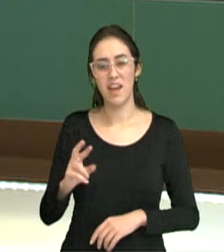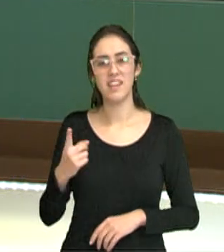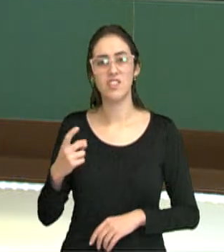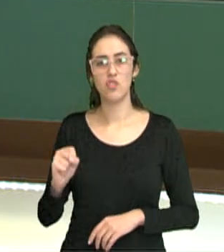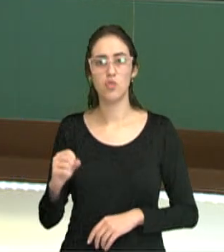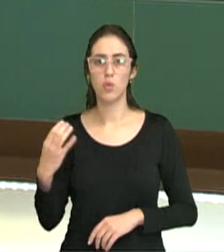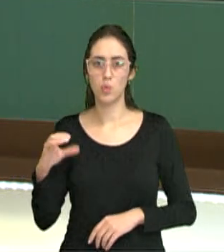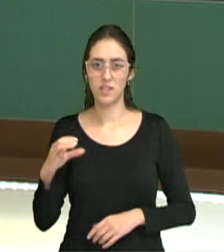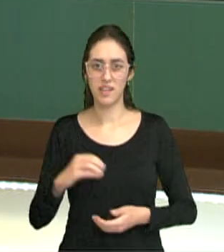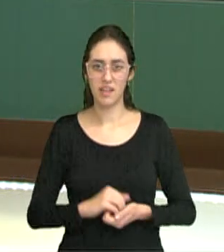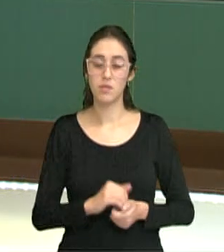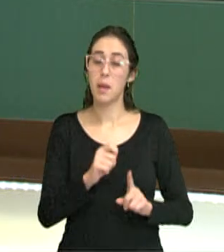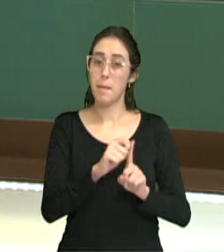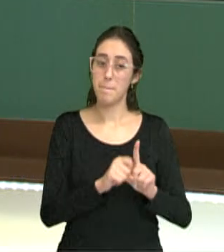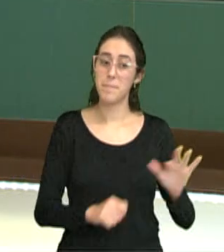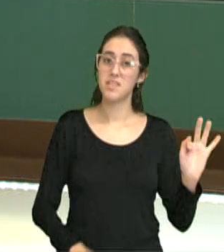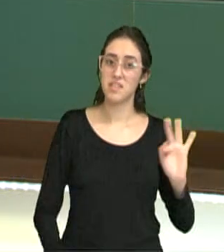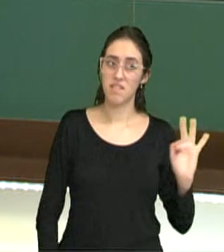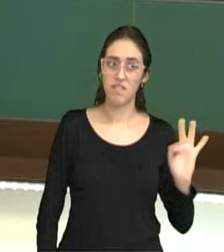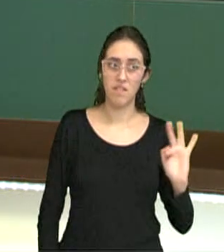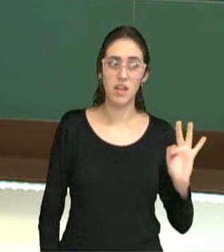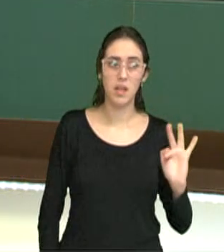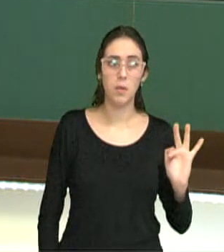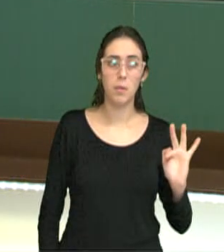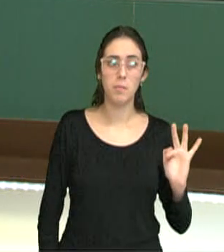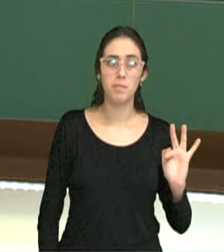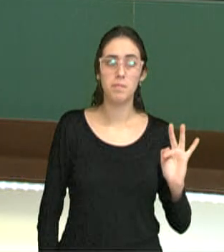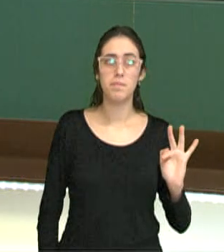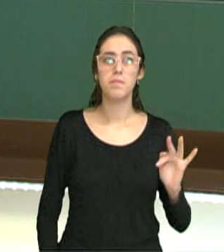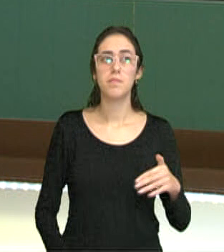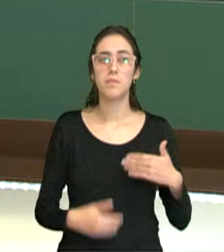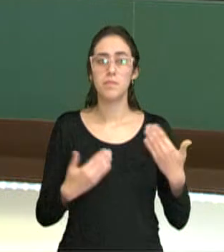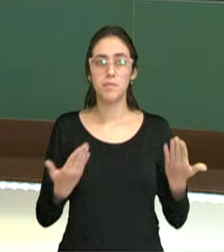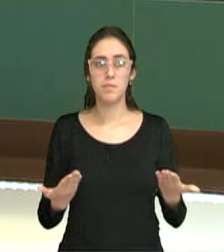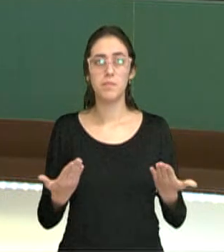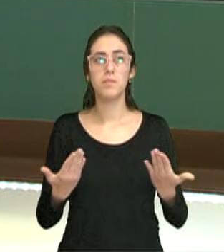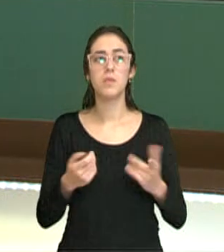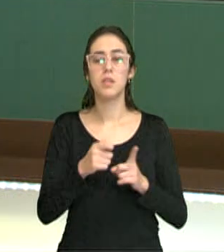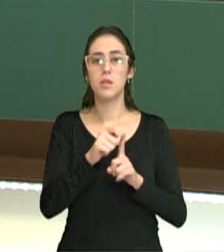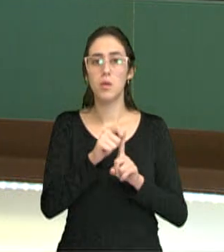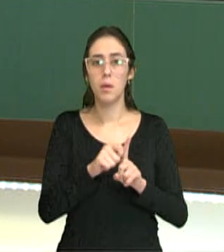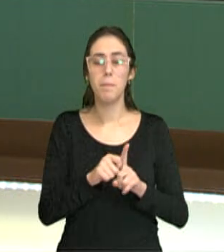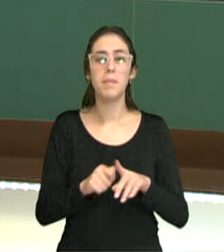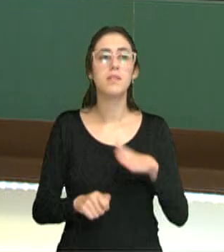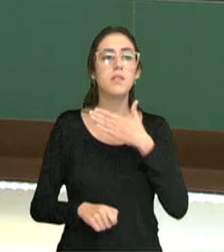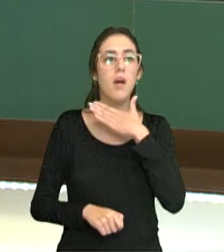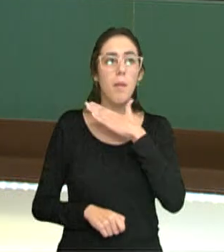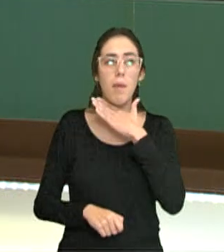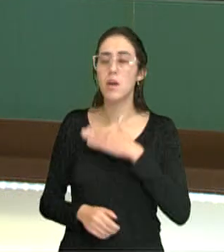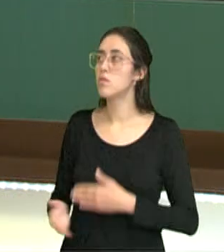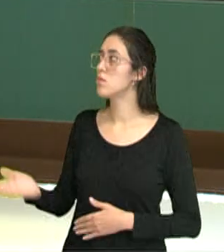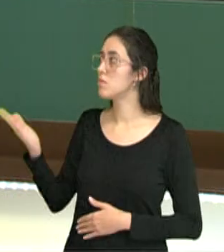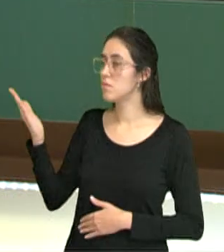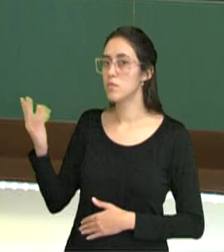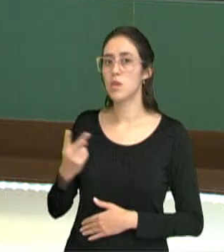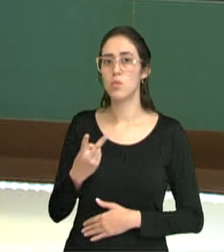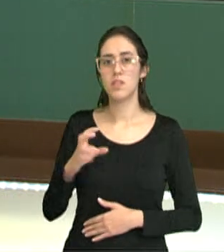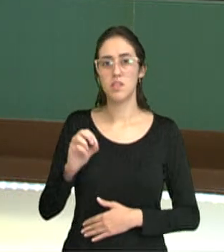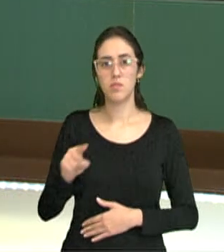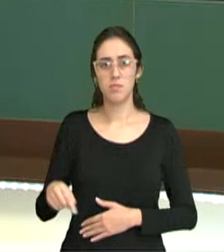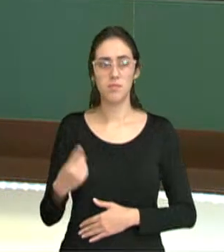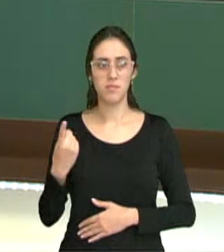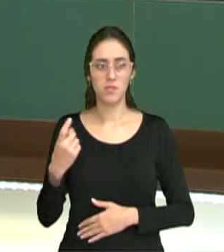fevereiro. No mês de fevereiro, ela vai pegar esse, multiplicar por este valor aqui, vai